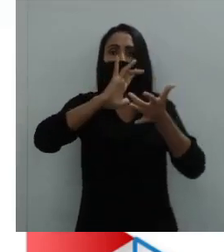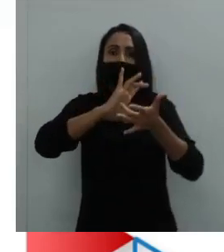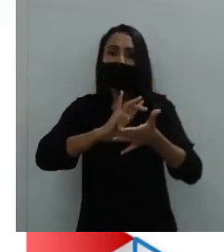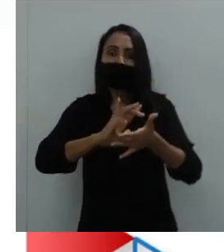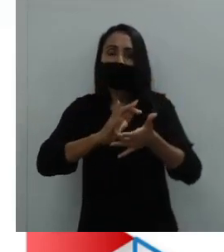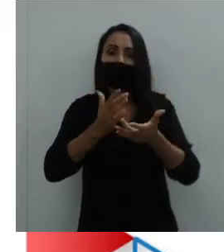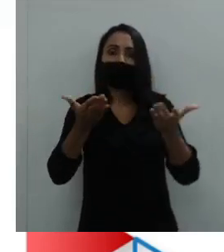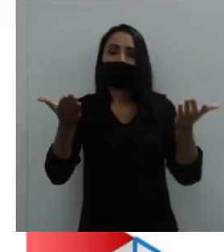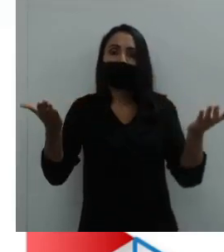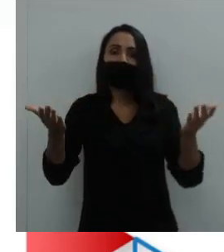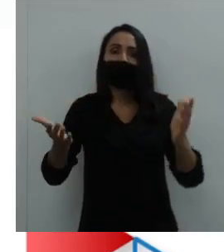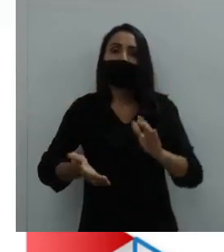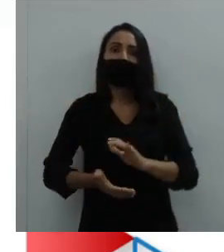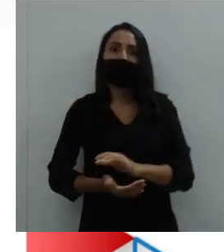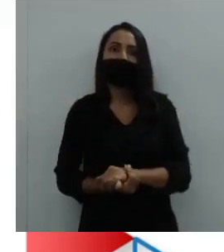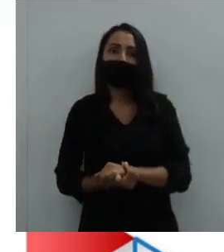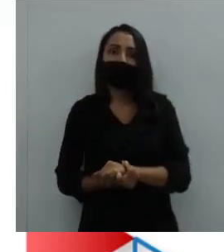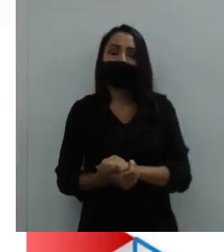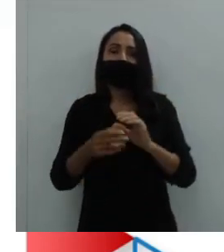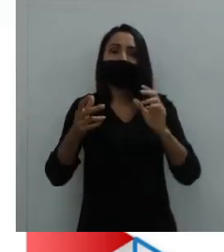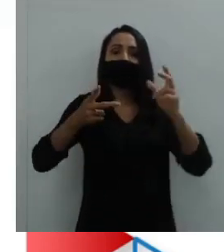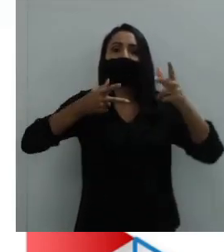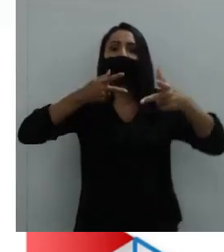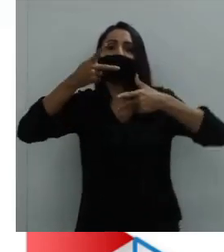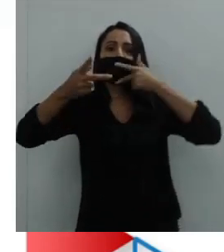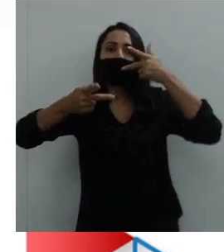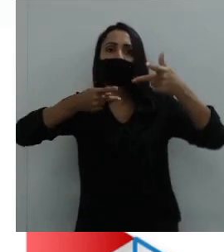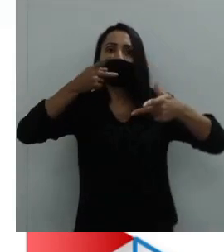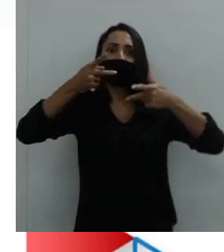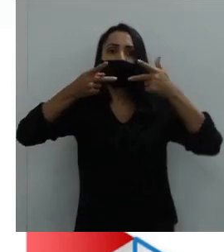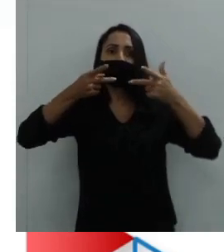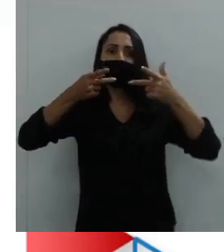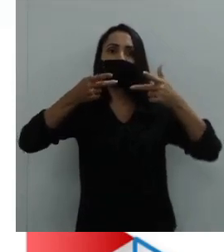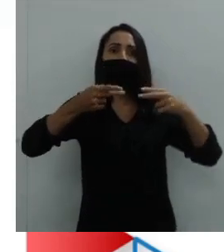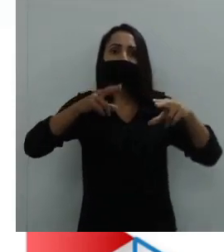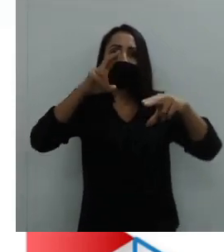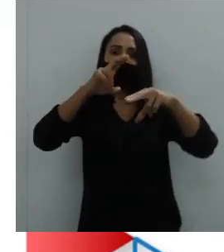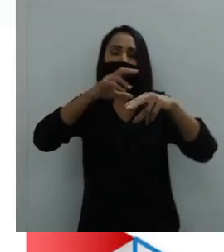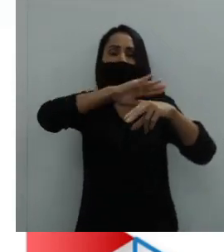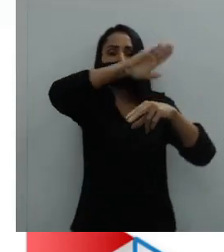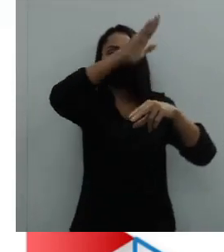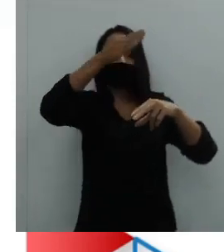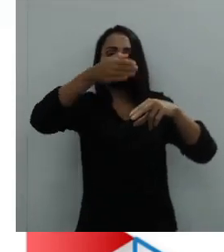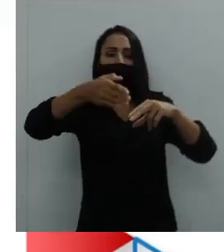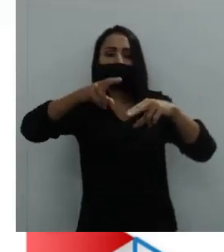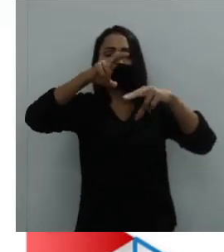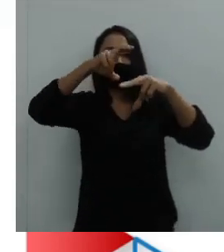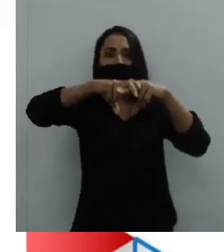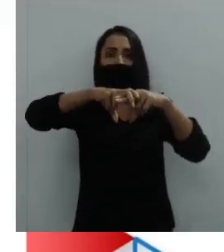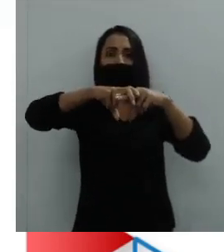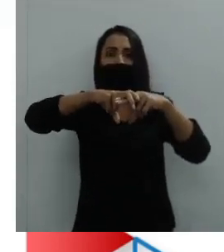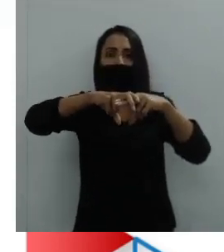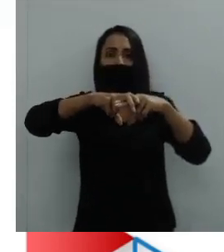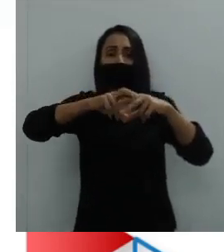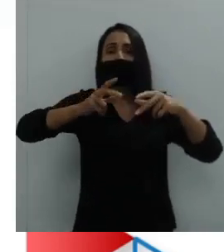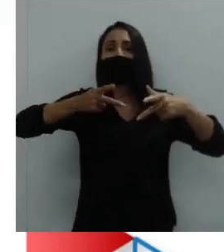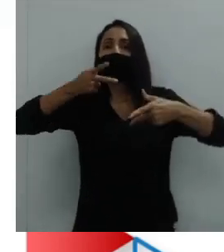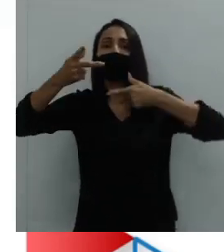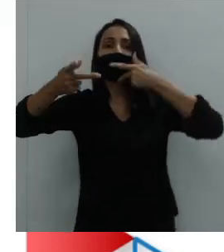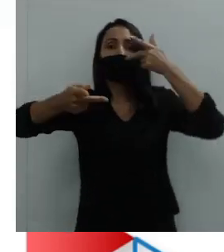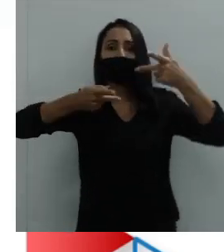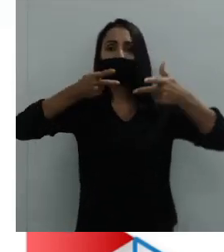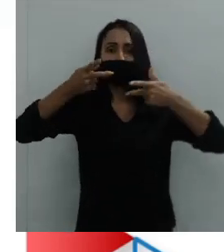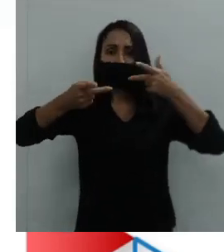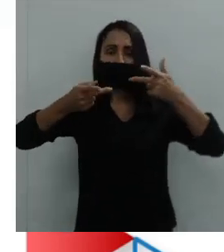Nazaré. Ele está pregando a parábola do semeador, o sermão da montanha, etc. Vejam